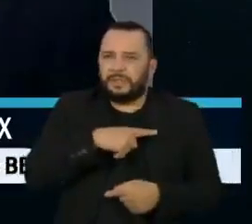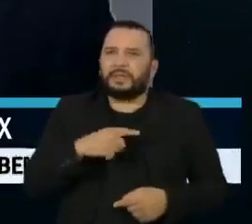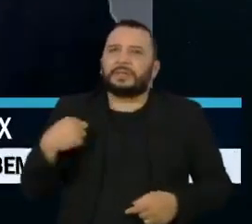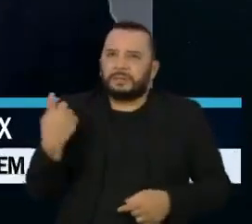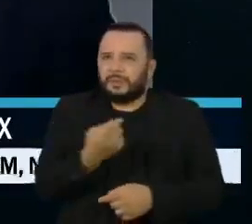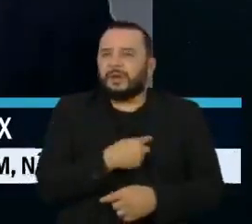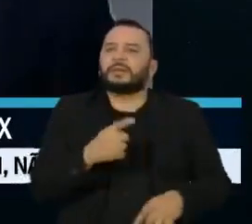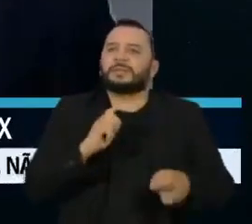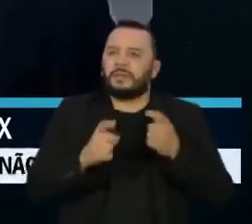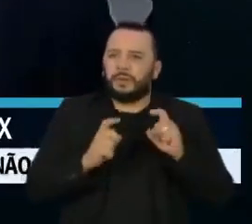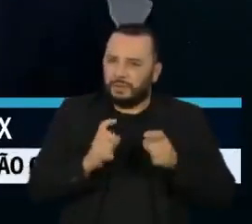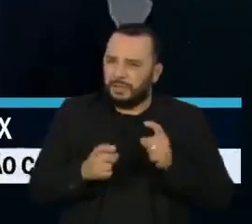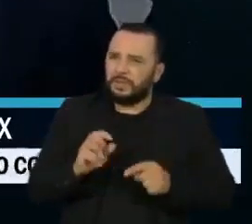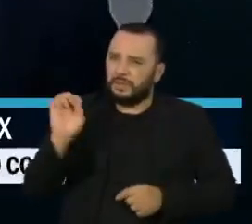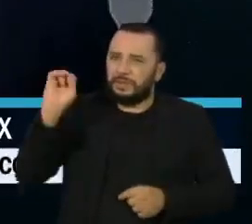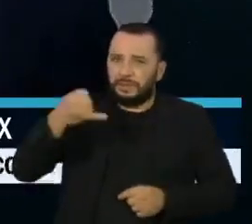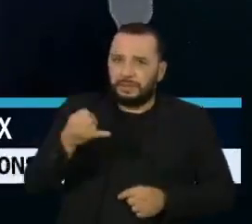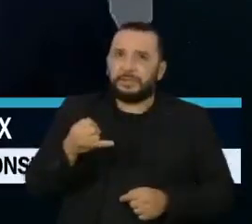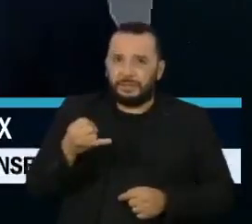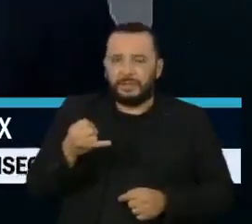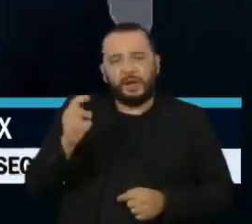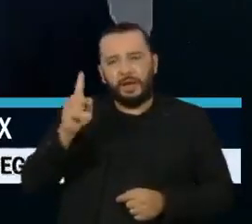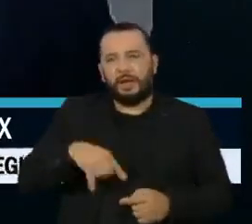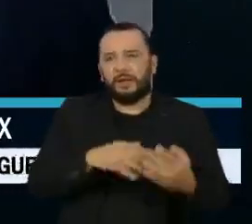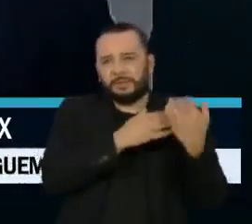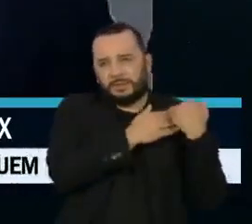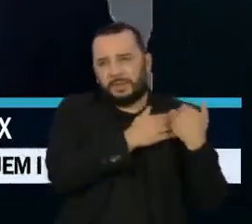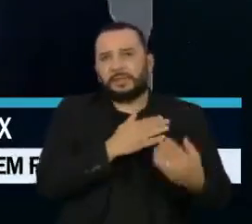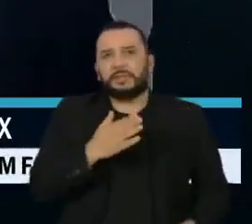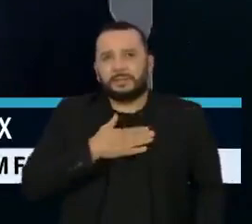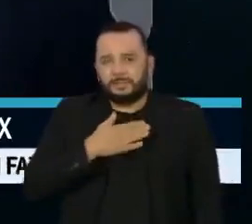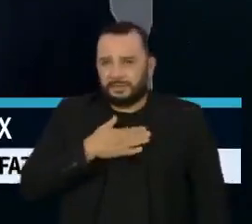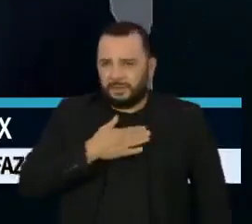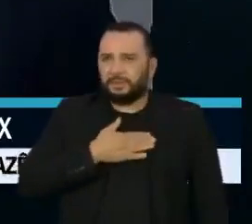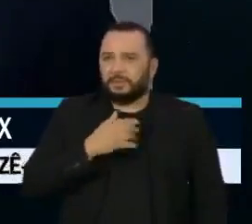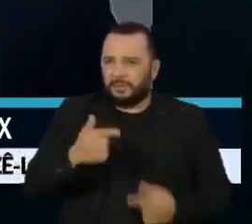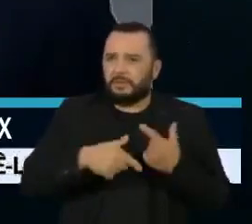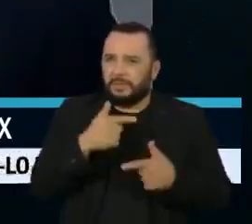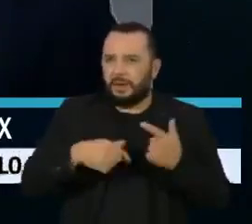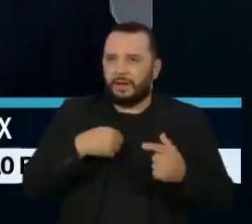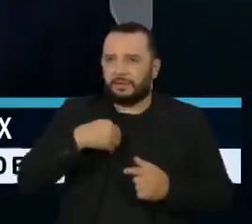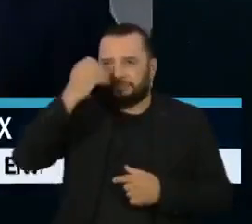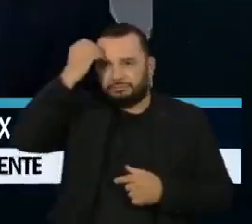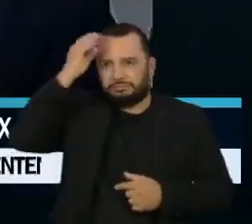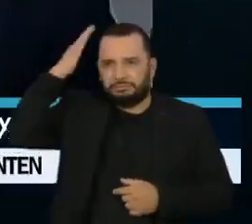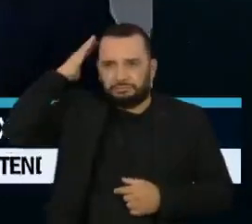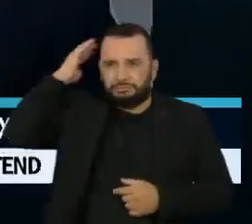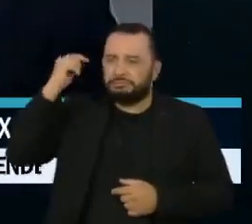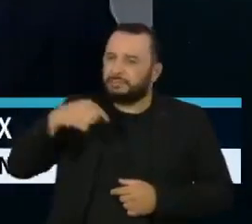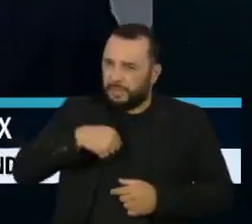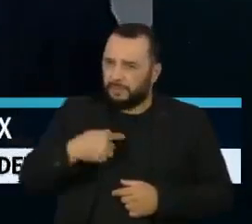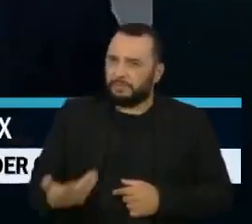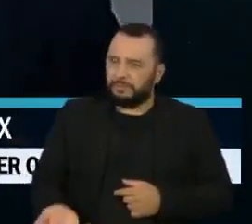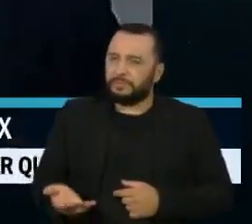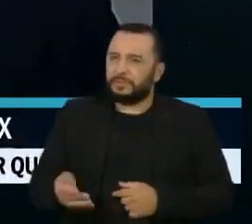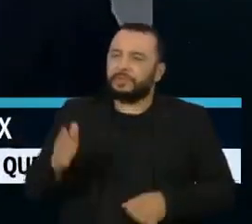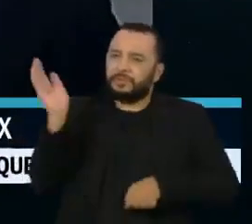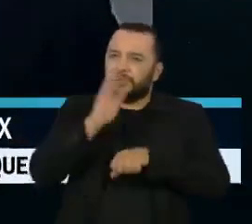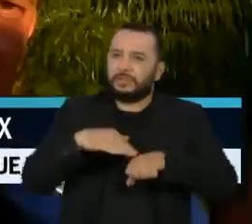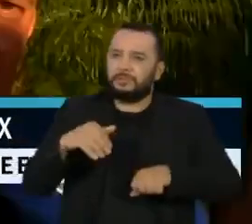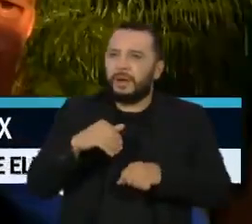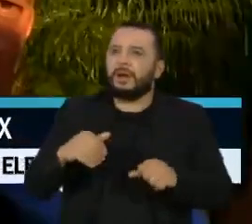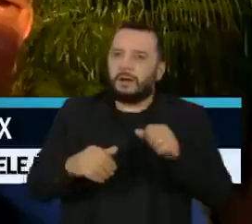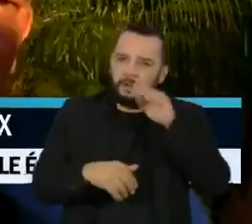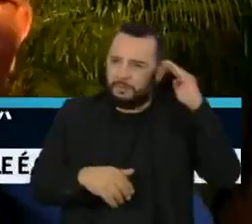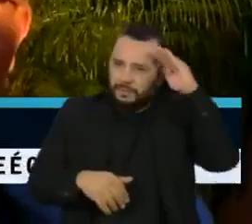fizemos. Isso é que compete às minhas atribuições, chamar o presidente e dialogar